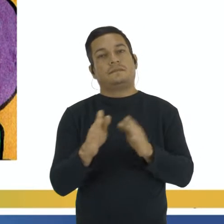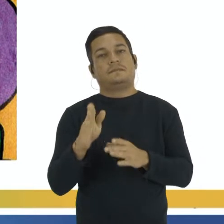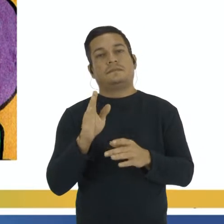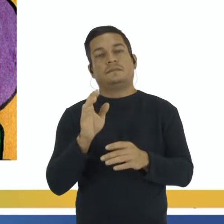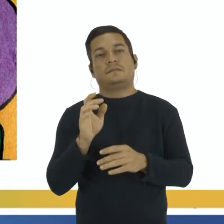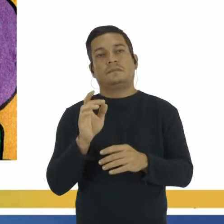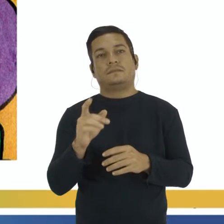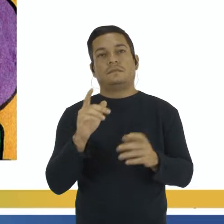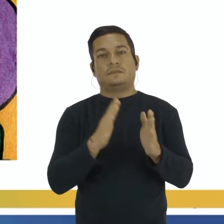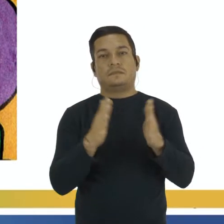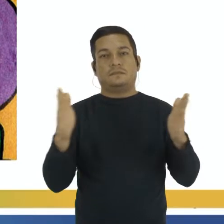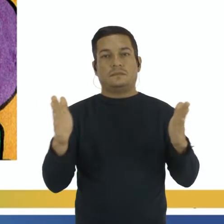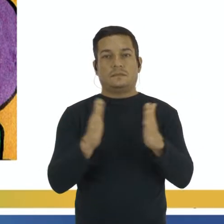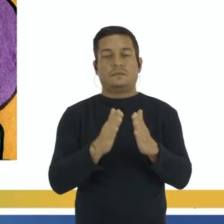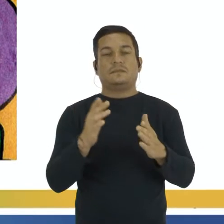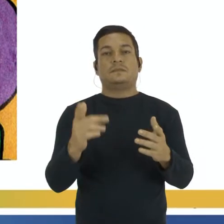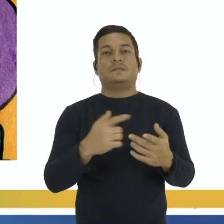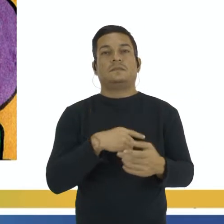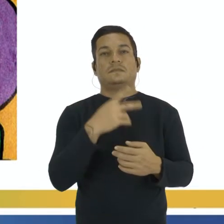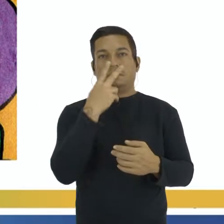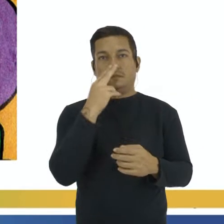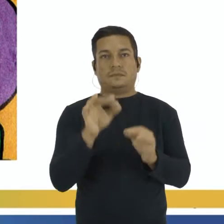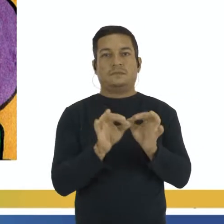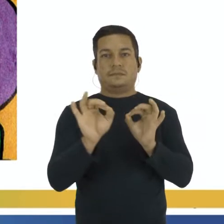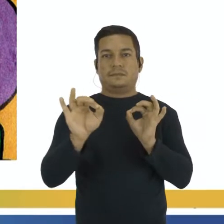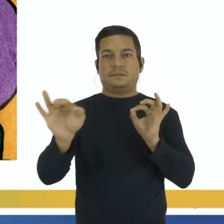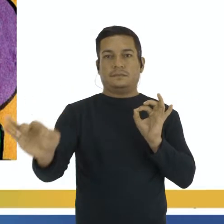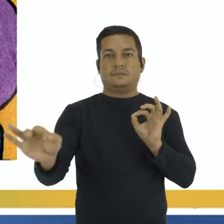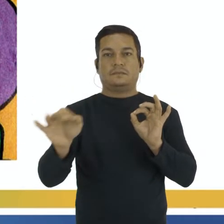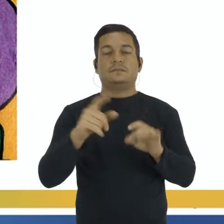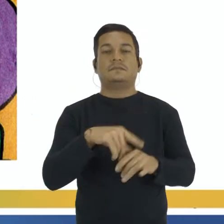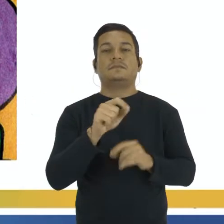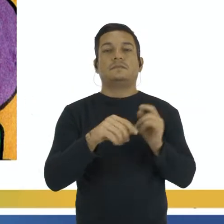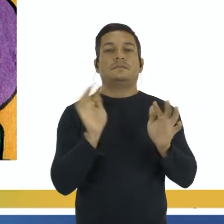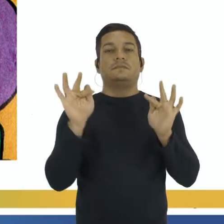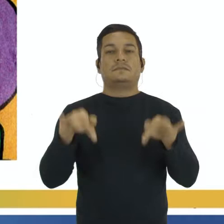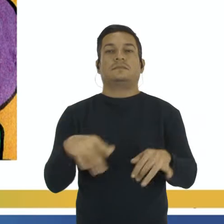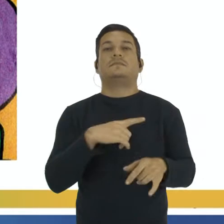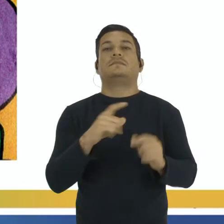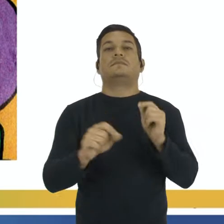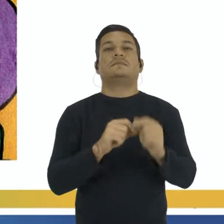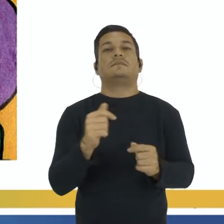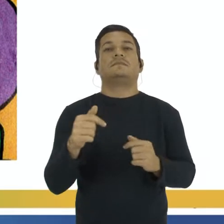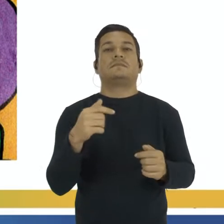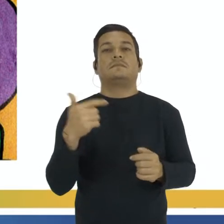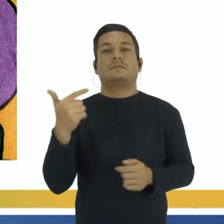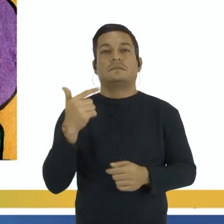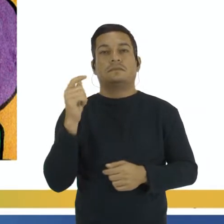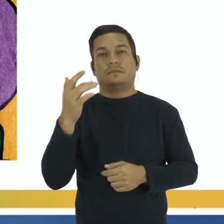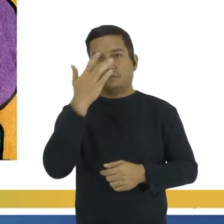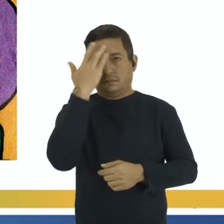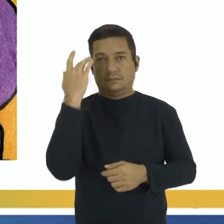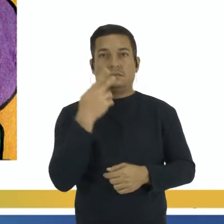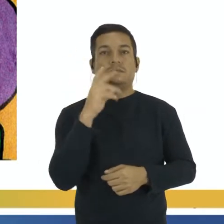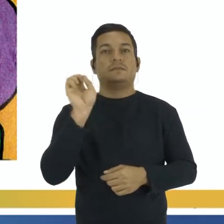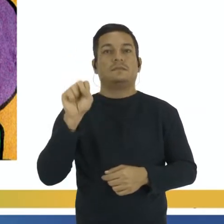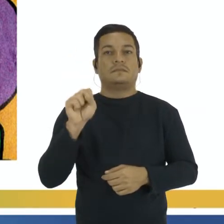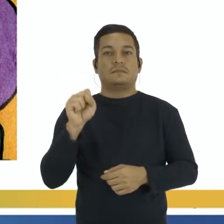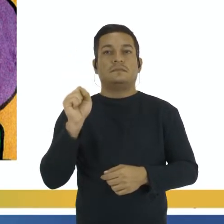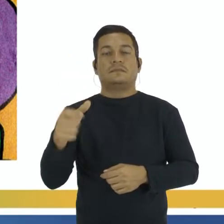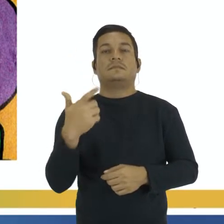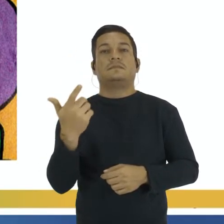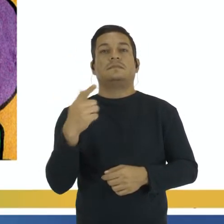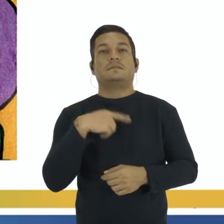quanto o tamanho, como se estivesse se distanciando. E aí lá no finalzinho nós temos um segundo personagem falando sim. Os